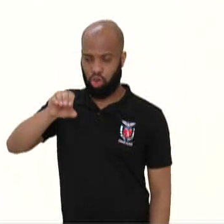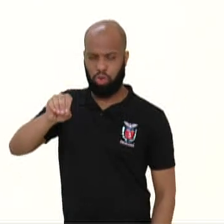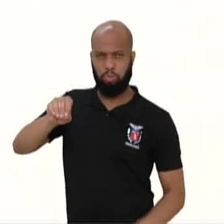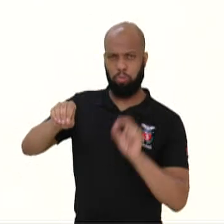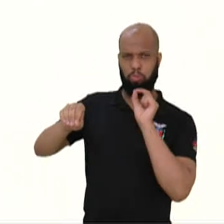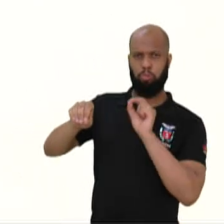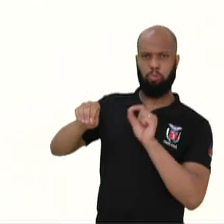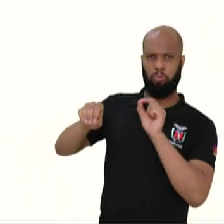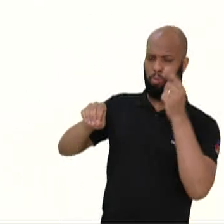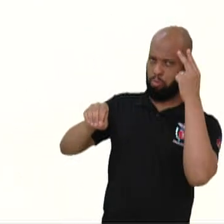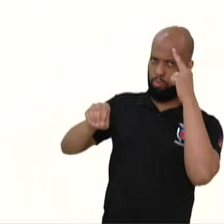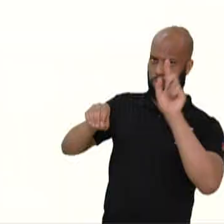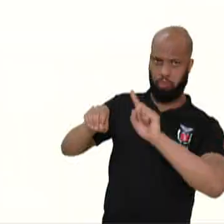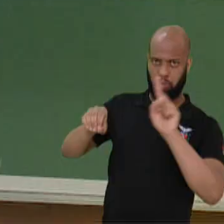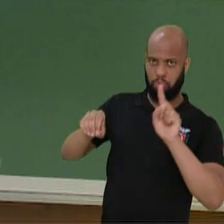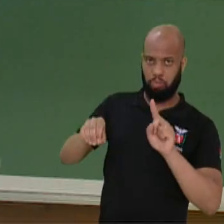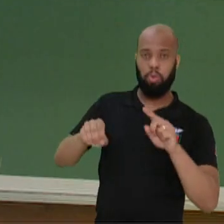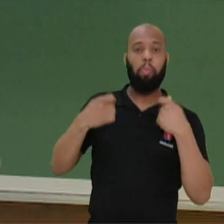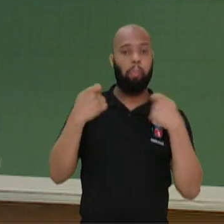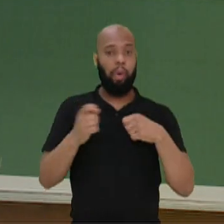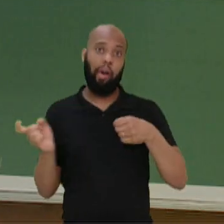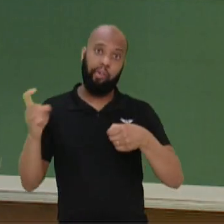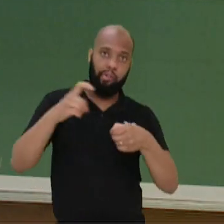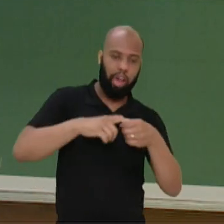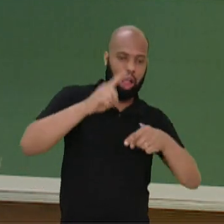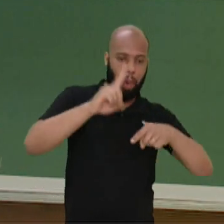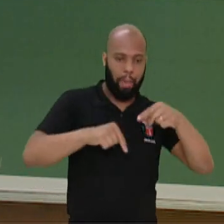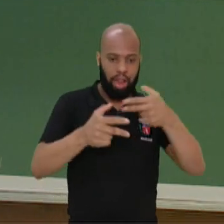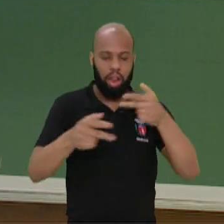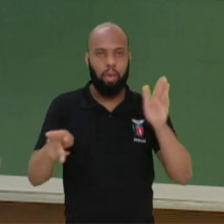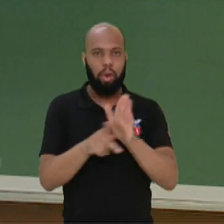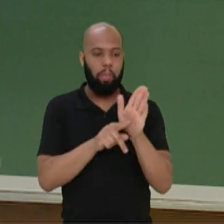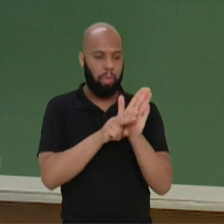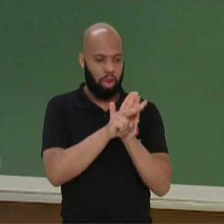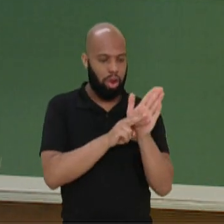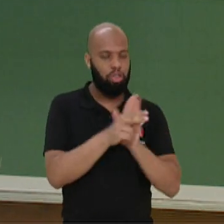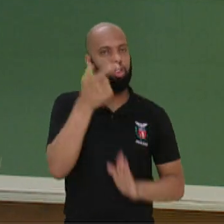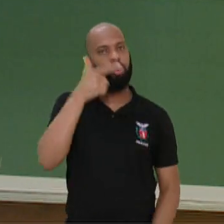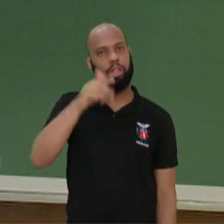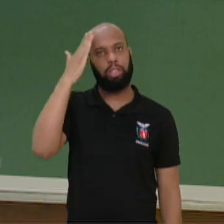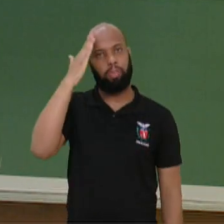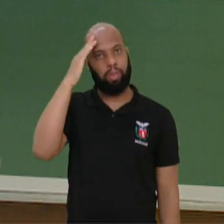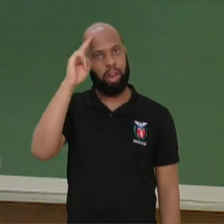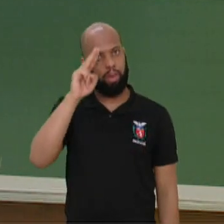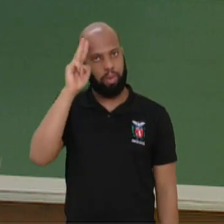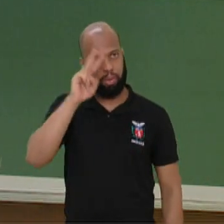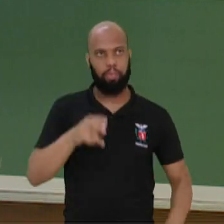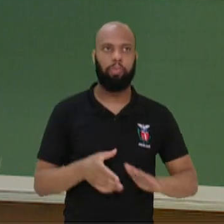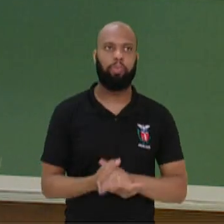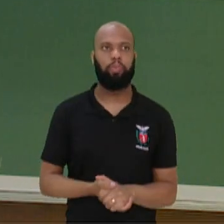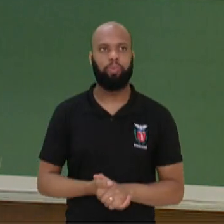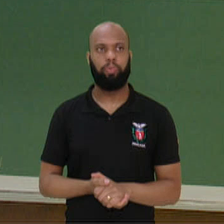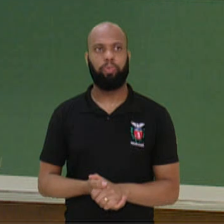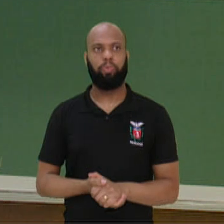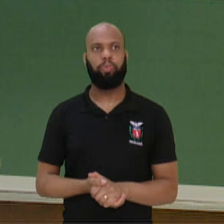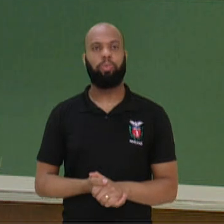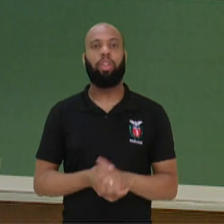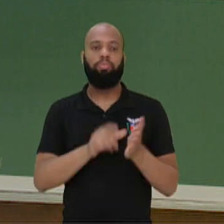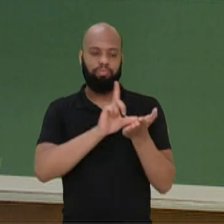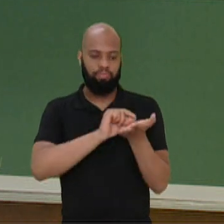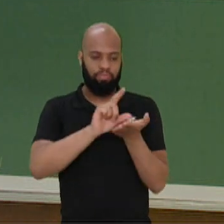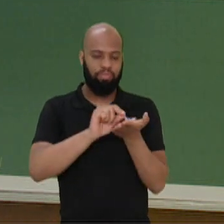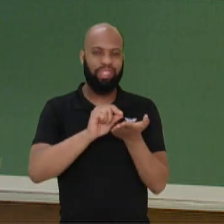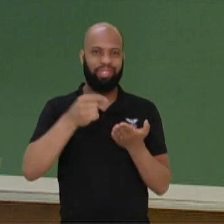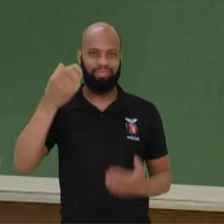muito bem desses conceitos, peço que visitem o seu material de biologia para relembrar. Artigo